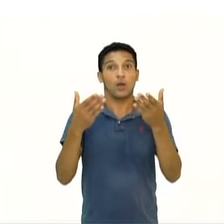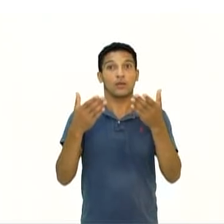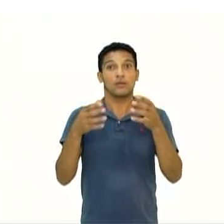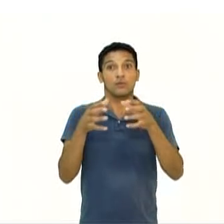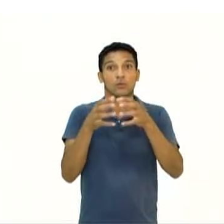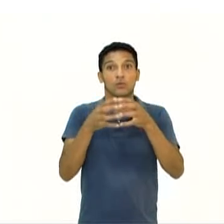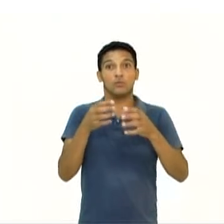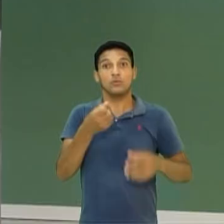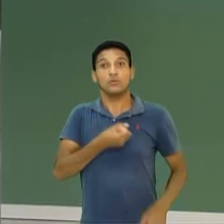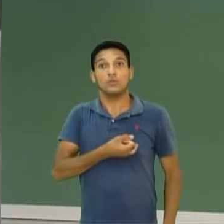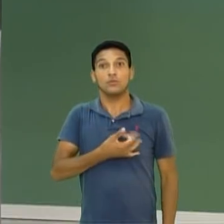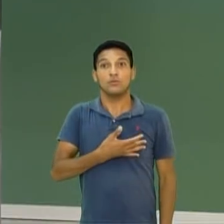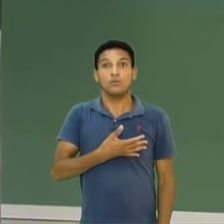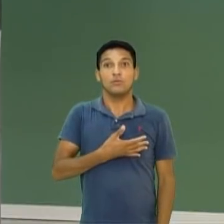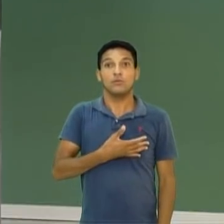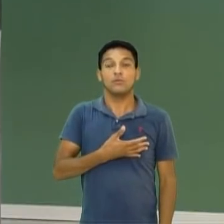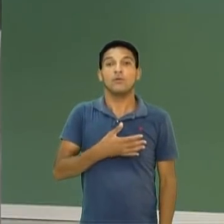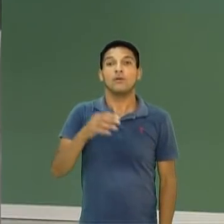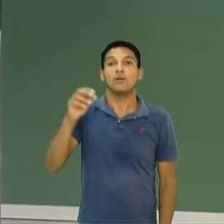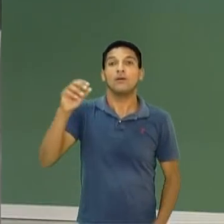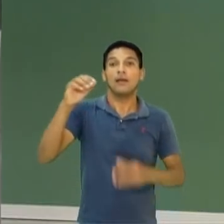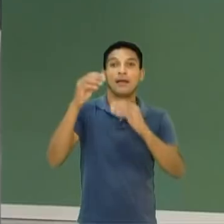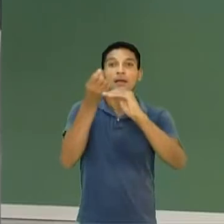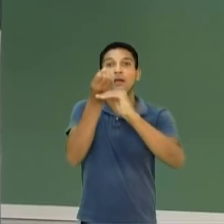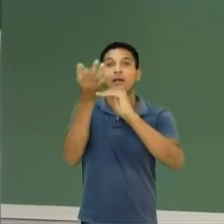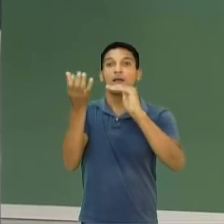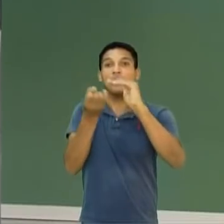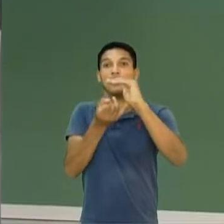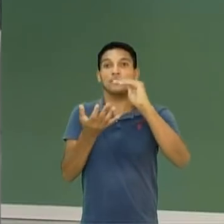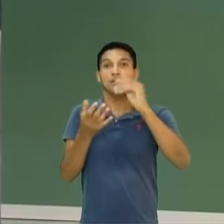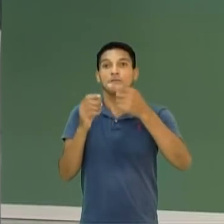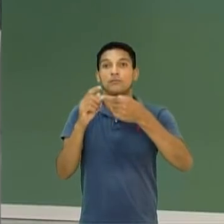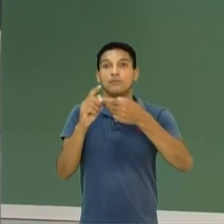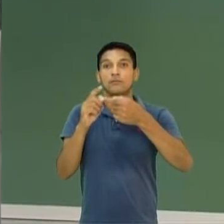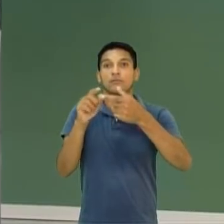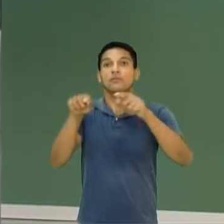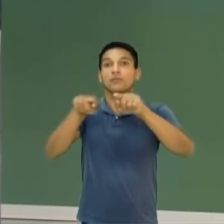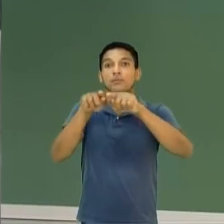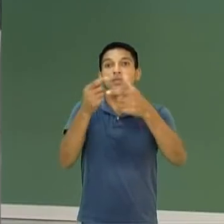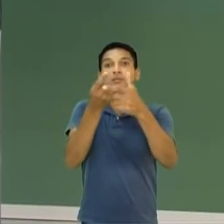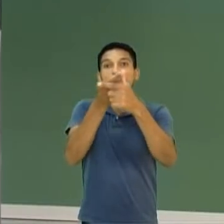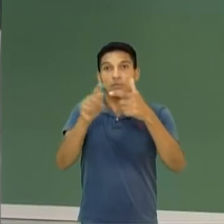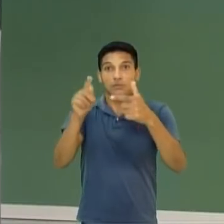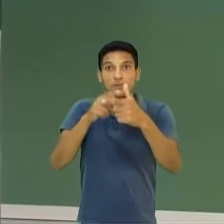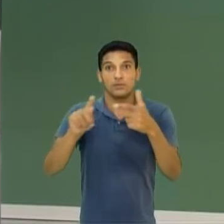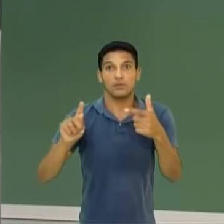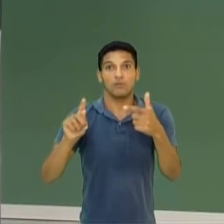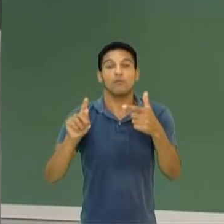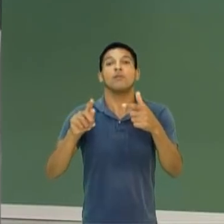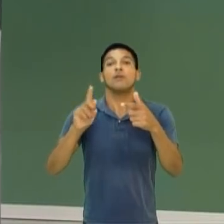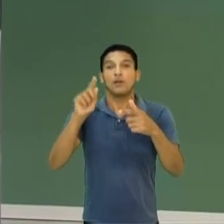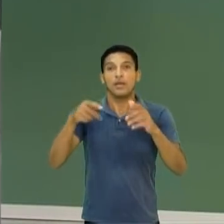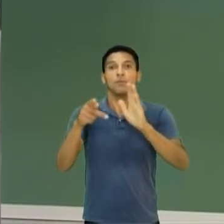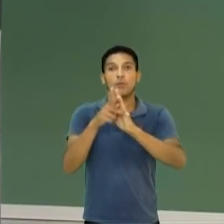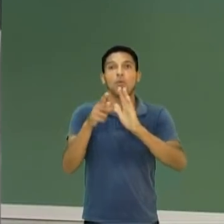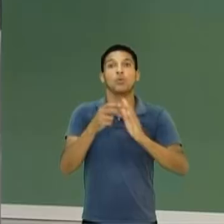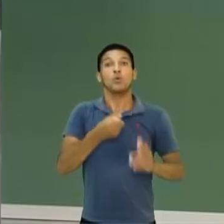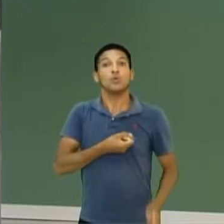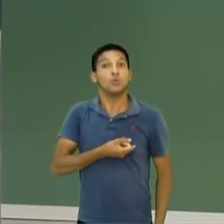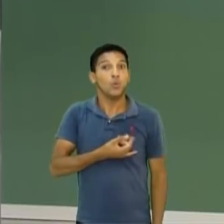pelo símbolo Z. E daí o que eu falei para vocês, ó, quando você coloca os números naturais, eles estão